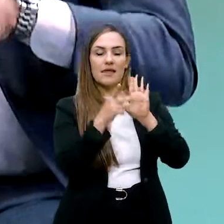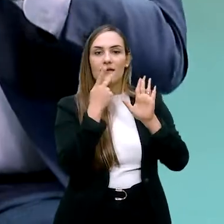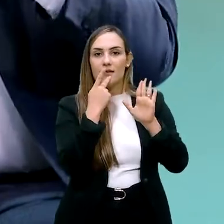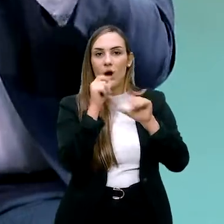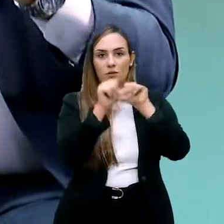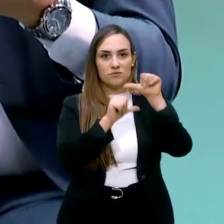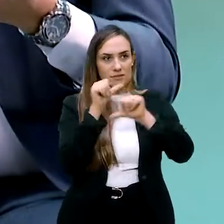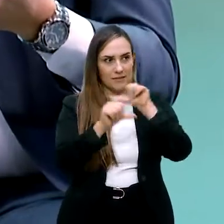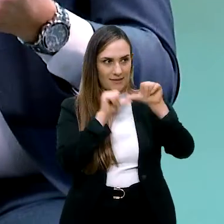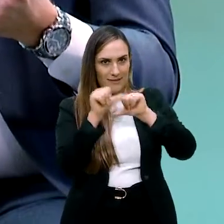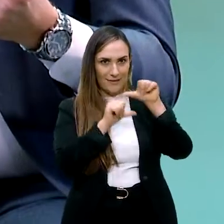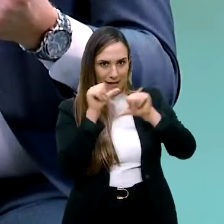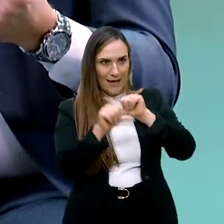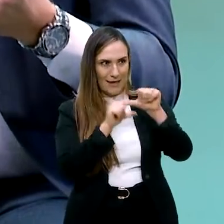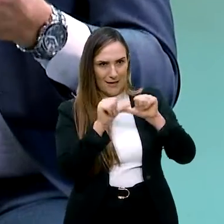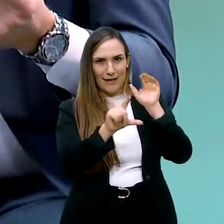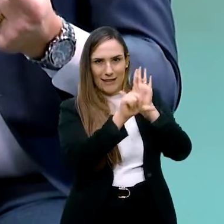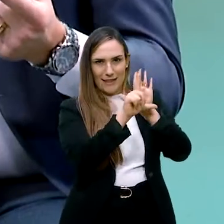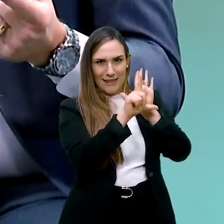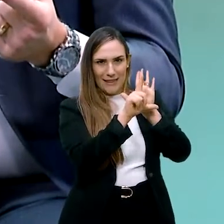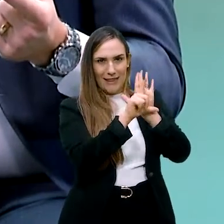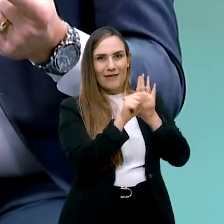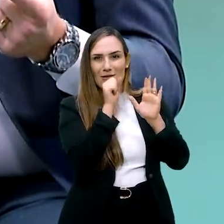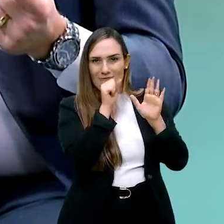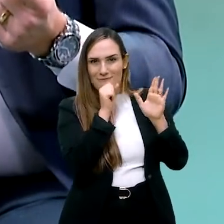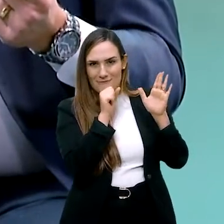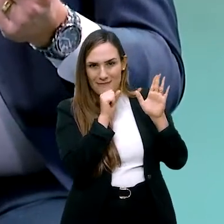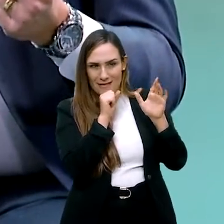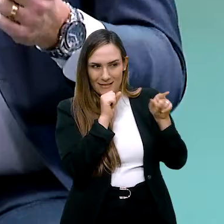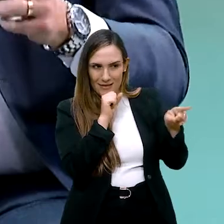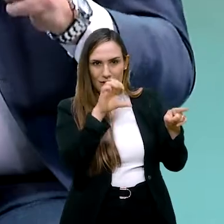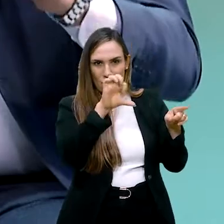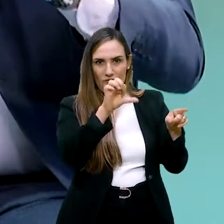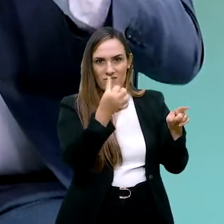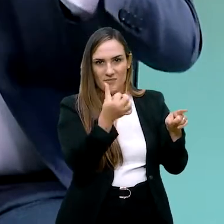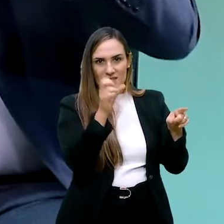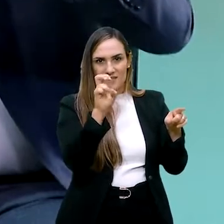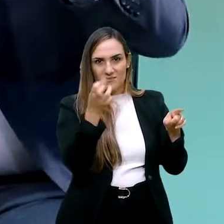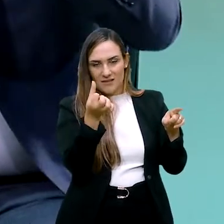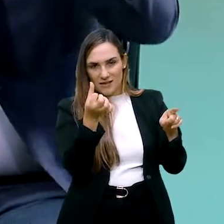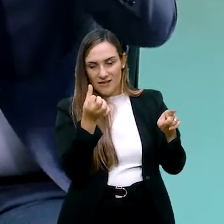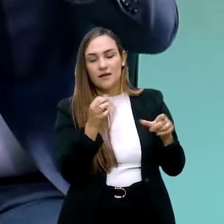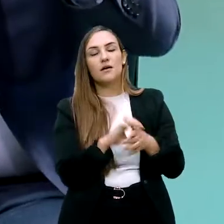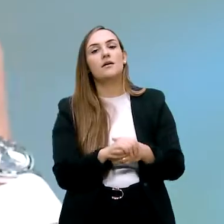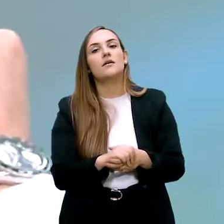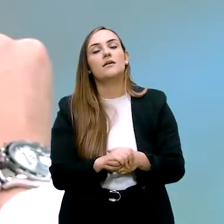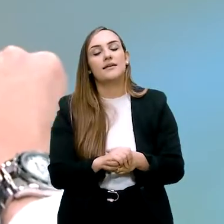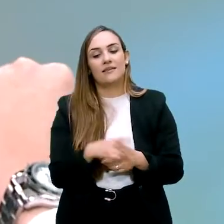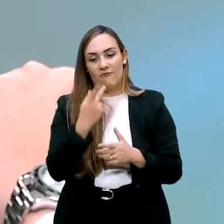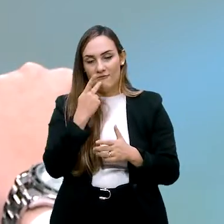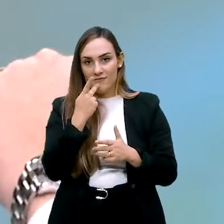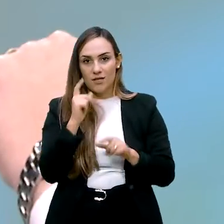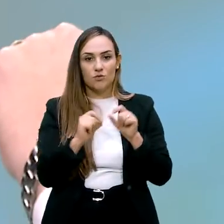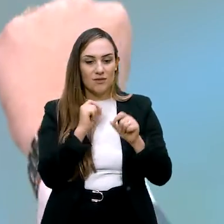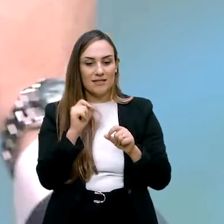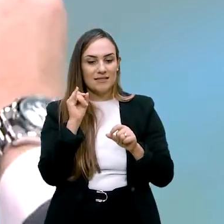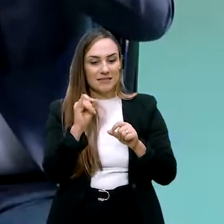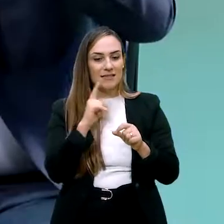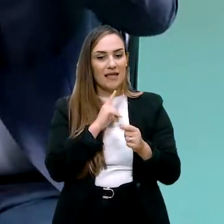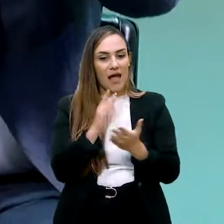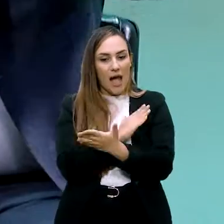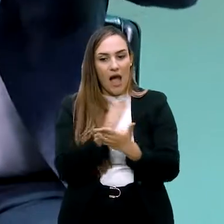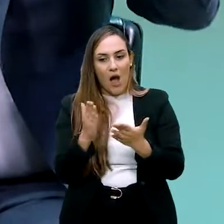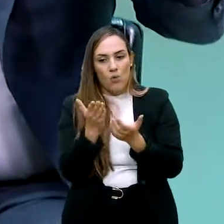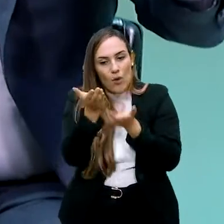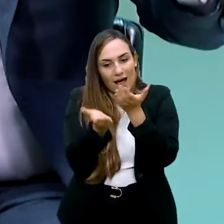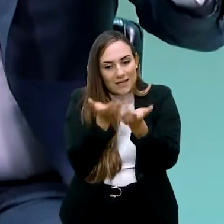ela altera a Lei de Planos de Saúde, a Lei 9656, para dizer que se algum procedimento que não houver menção